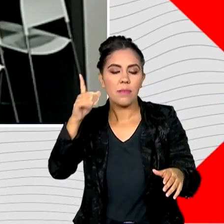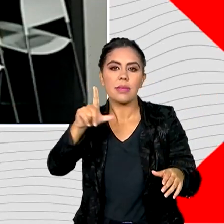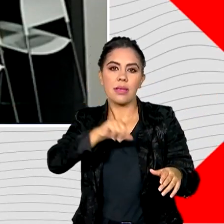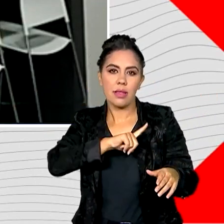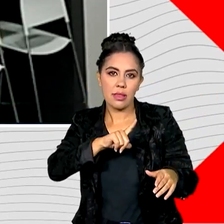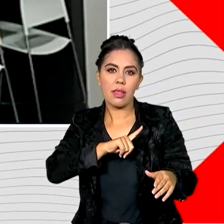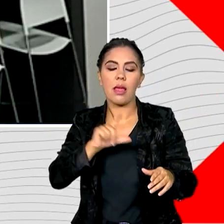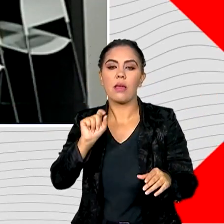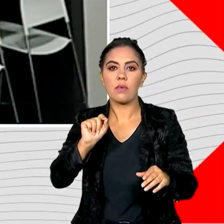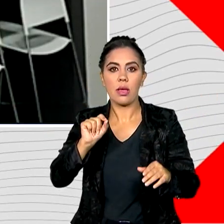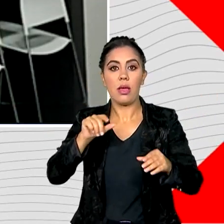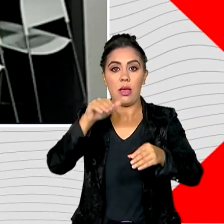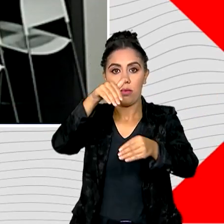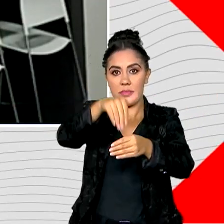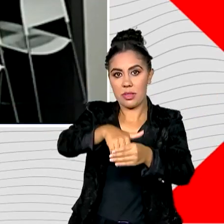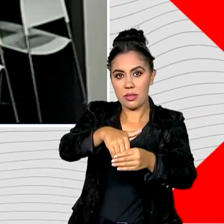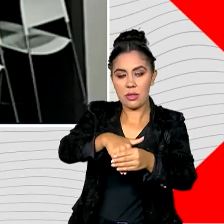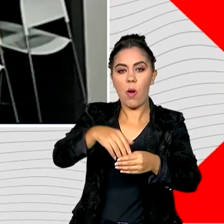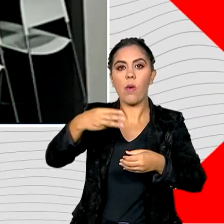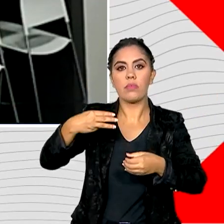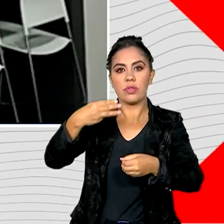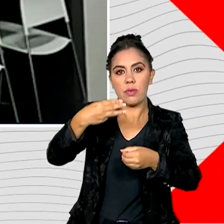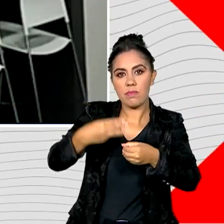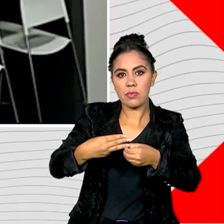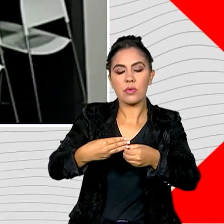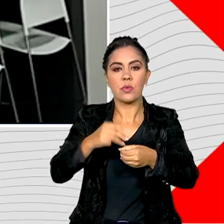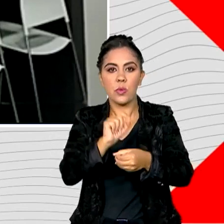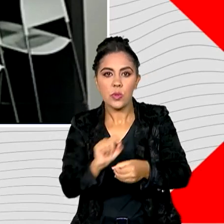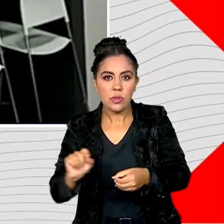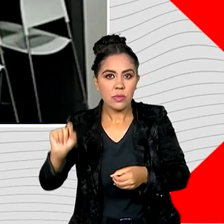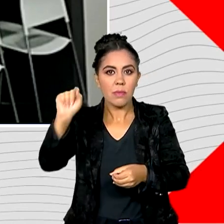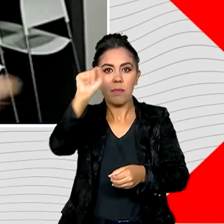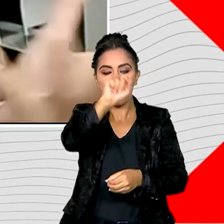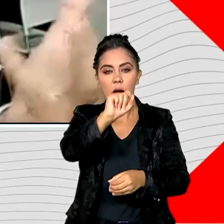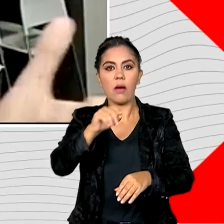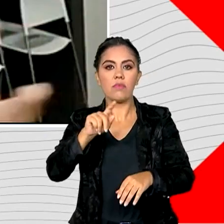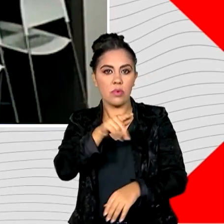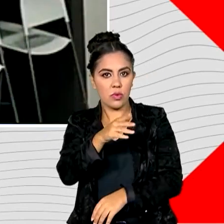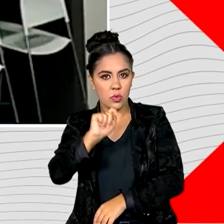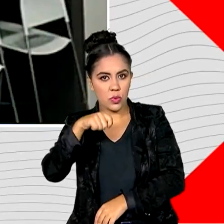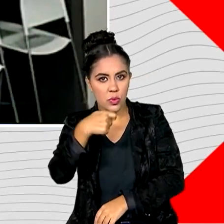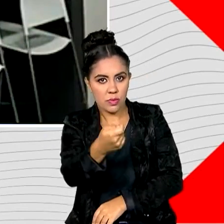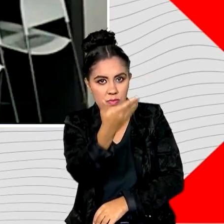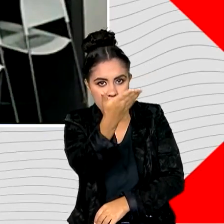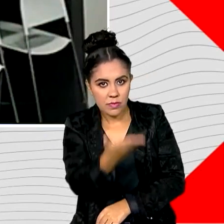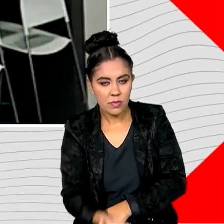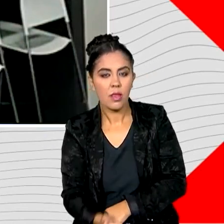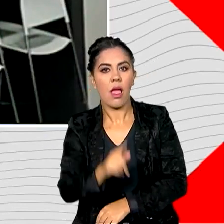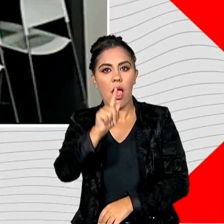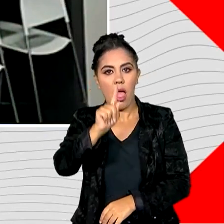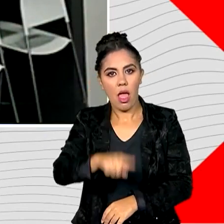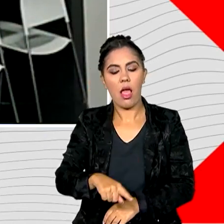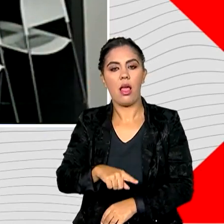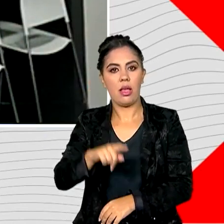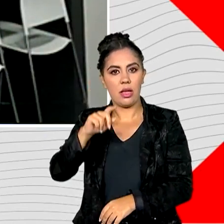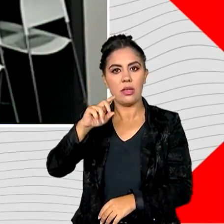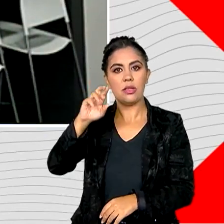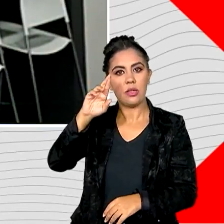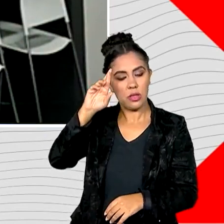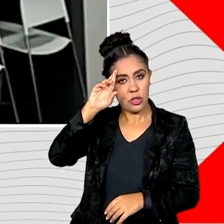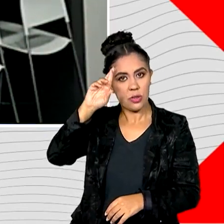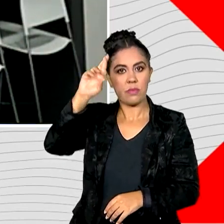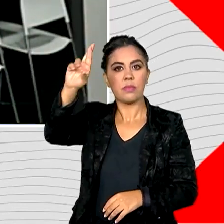municipais deste ano. O senhor aí, como chefe da Casa Civil, né, o diretor aí dos demais ministros,